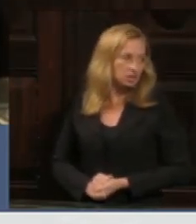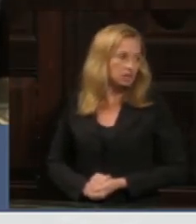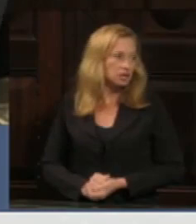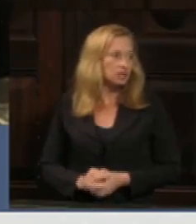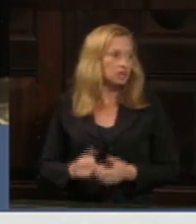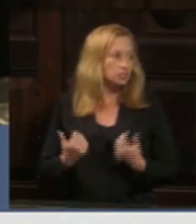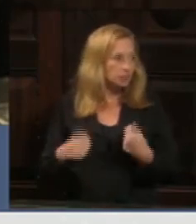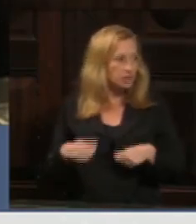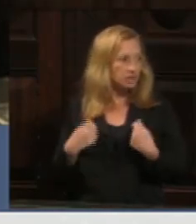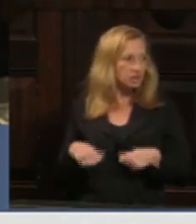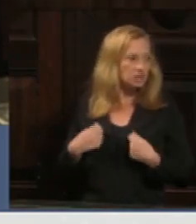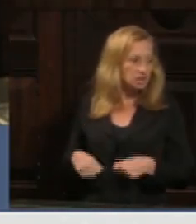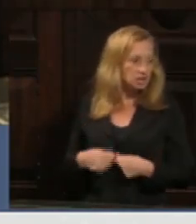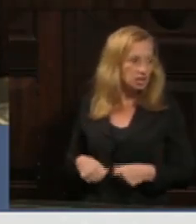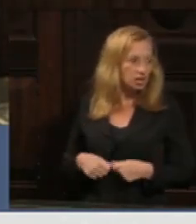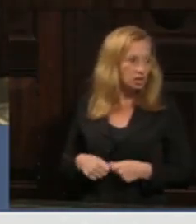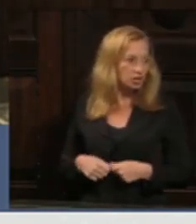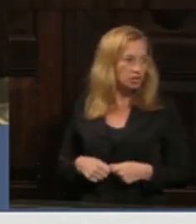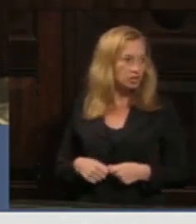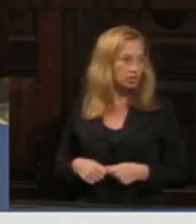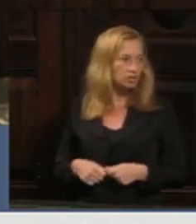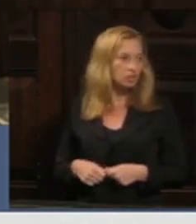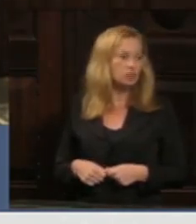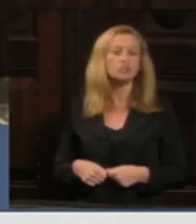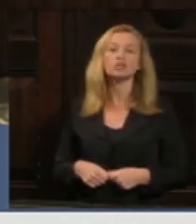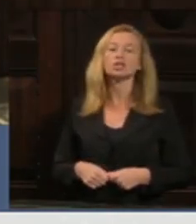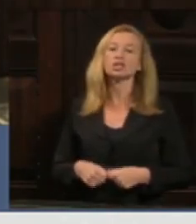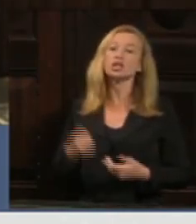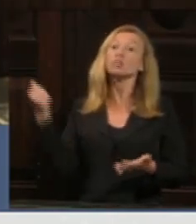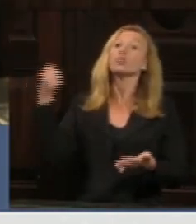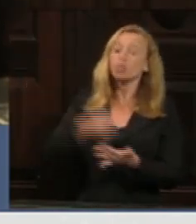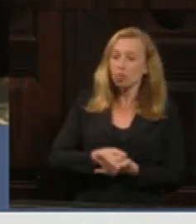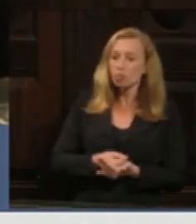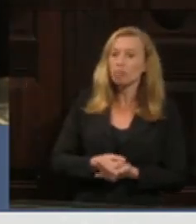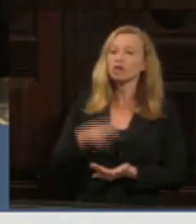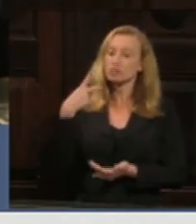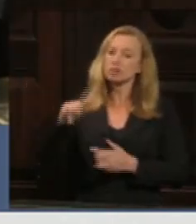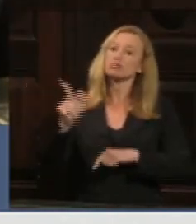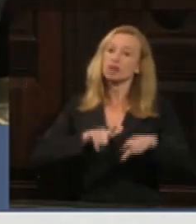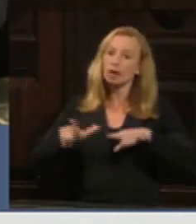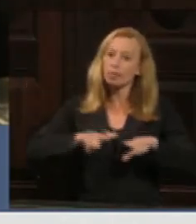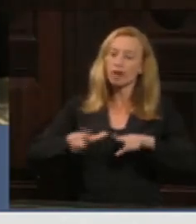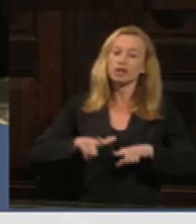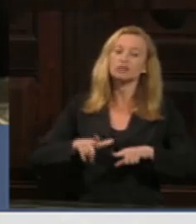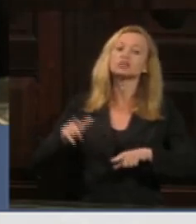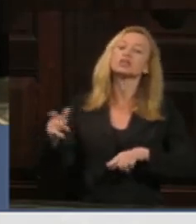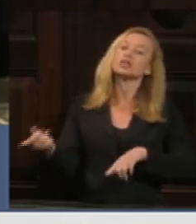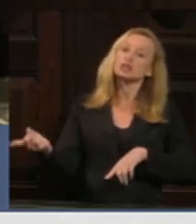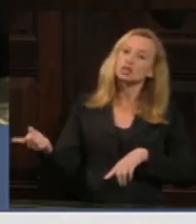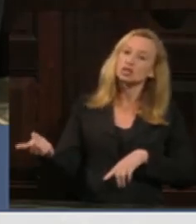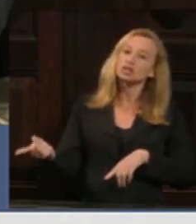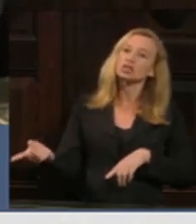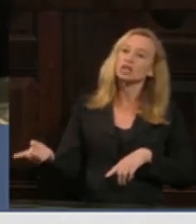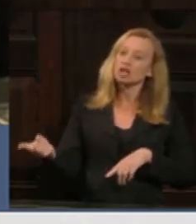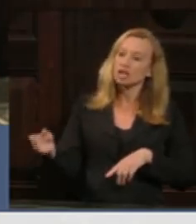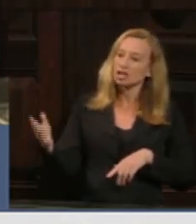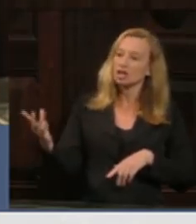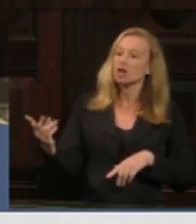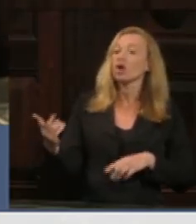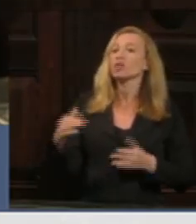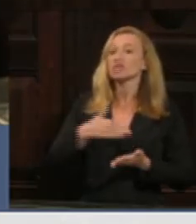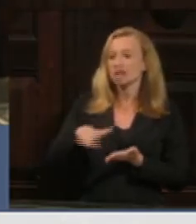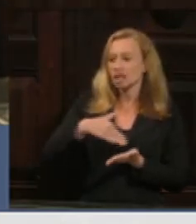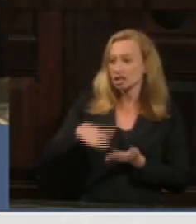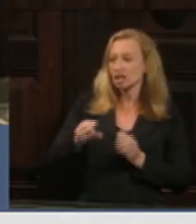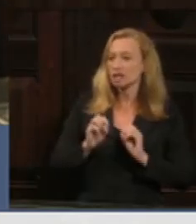botar, a Comissão de Educação cumpre esse papel mediador, traz o secretário de Educação de novo, traz o secretário de Fazenda e fica o emperramento,